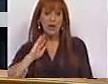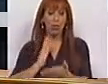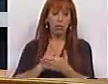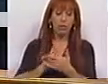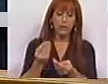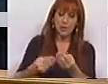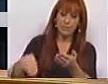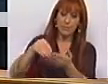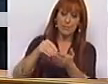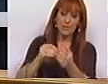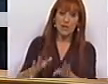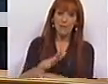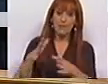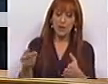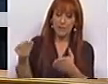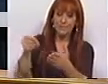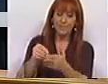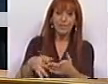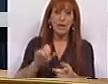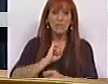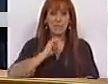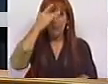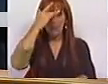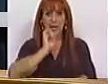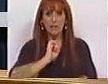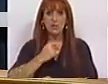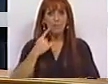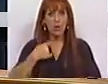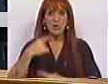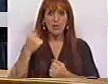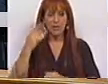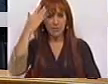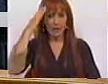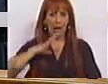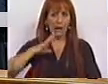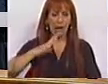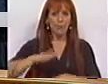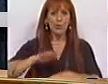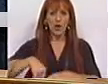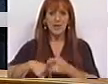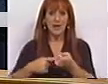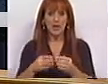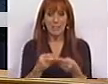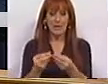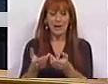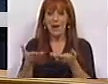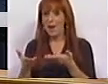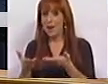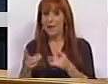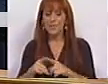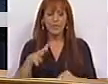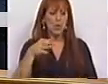hora, introducida pela maioria, que na nossa opinião denota bem a má consciência relativamente a esta matéria,